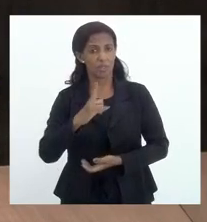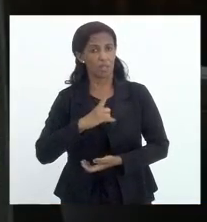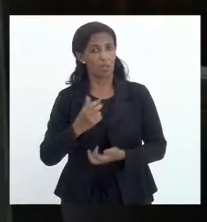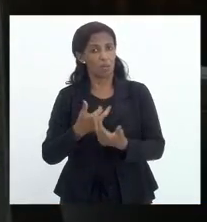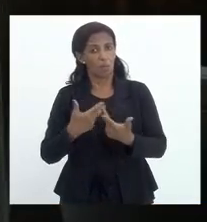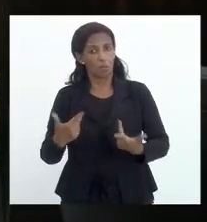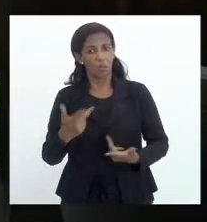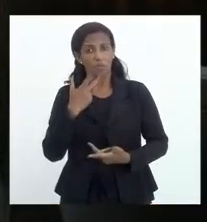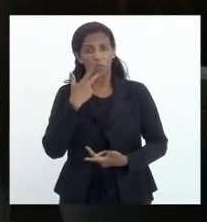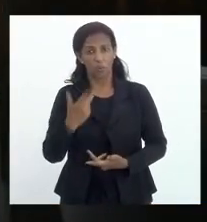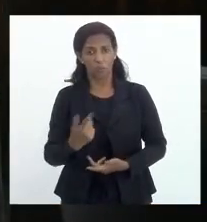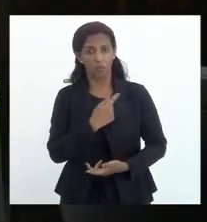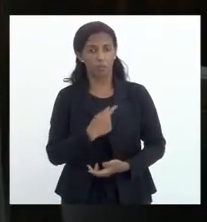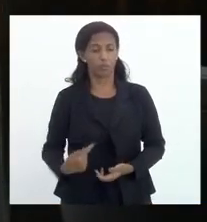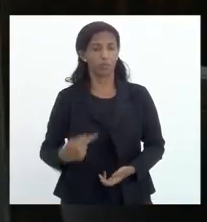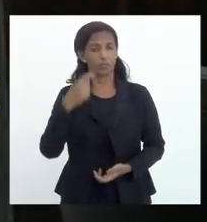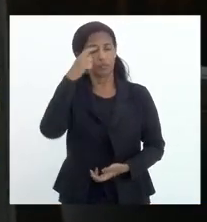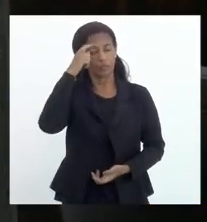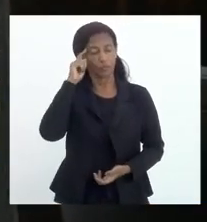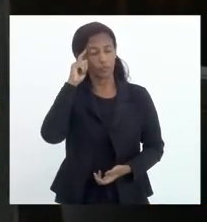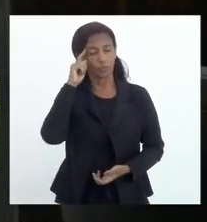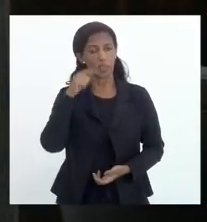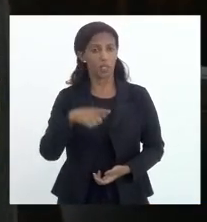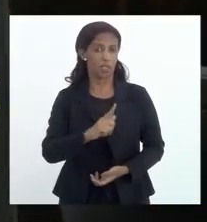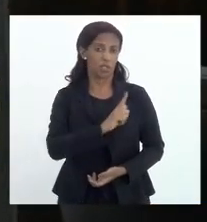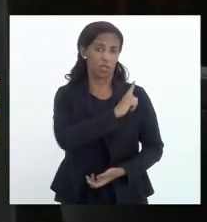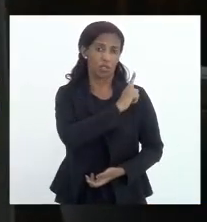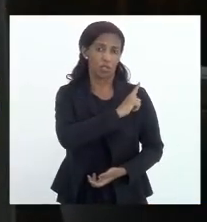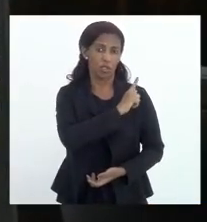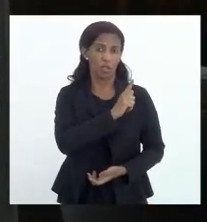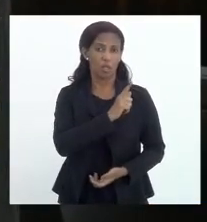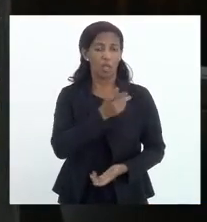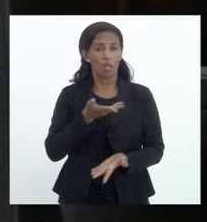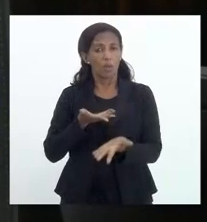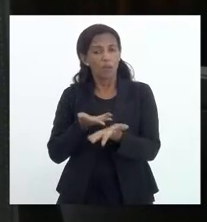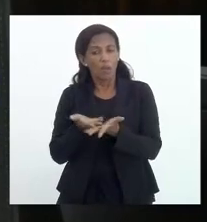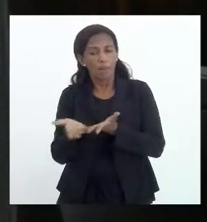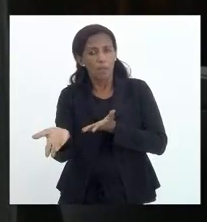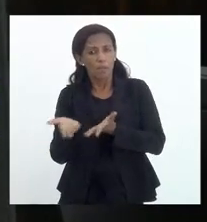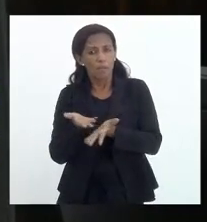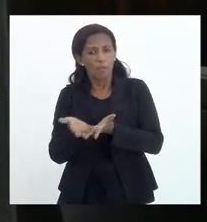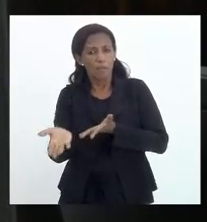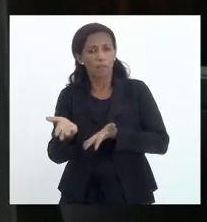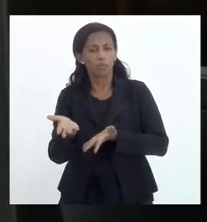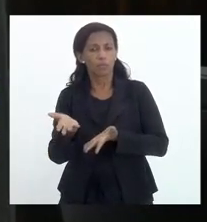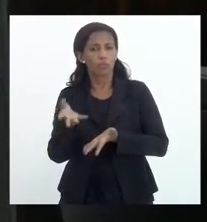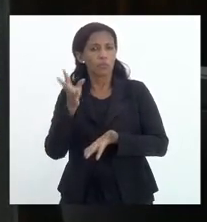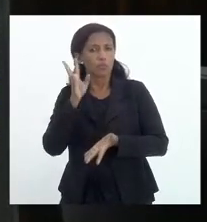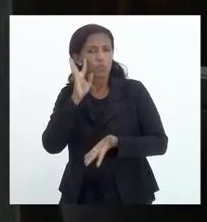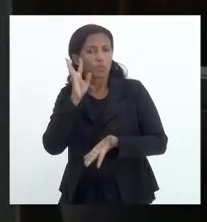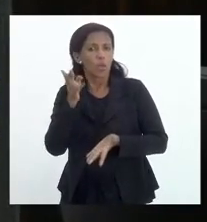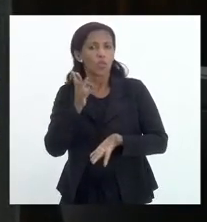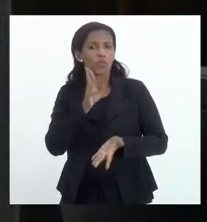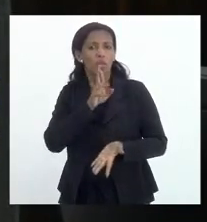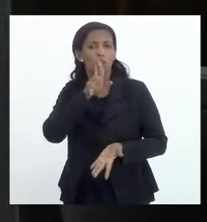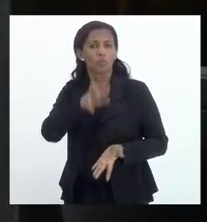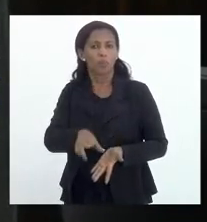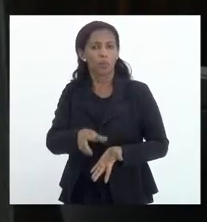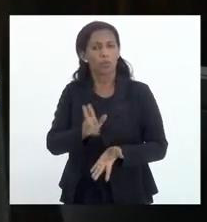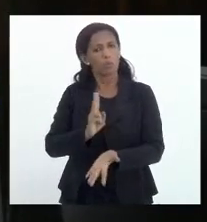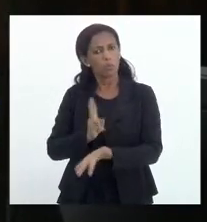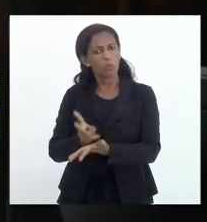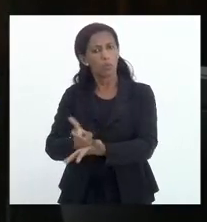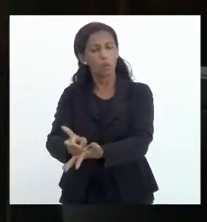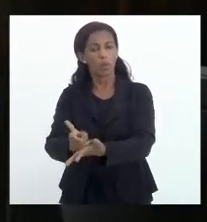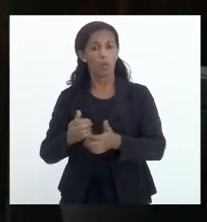a gente pode falar do governador Cláudio Castro e dessa gestão, é um encaminhamento de soluções para terem continuidade.